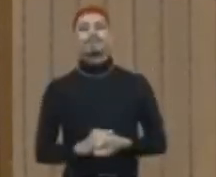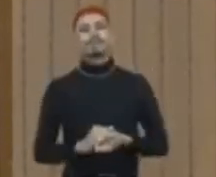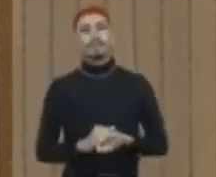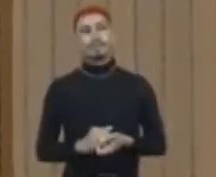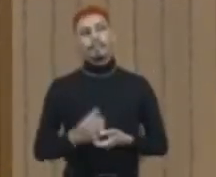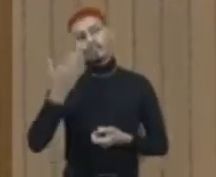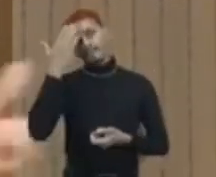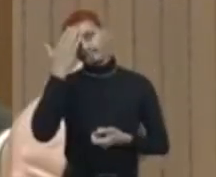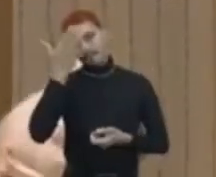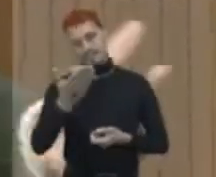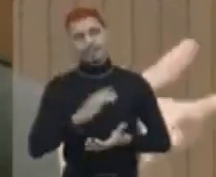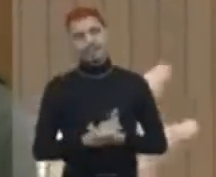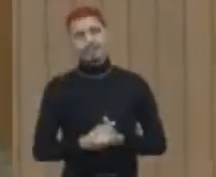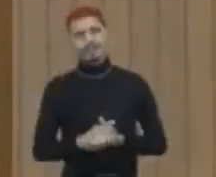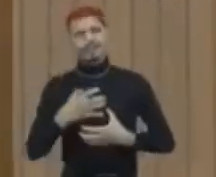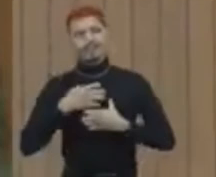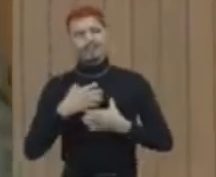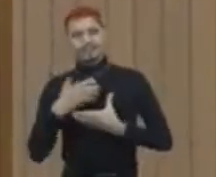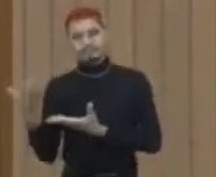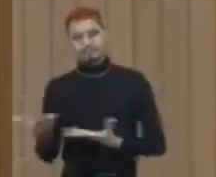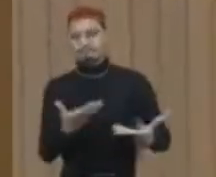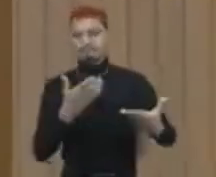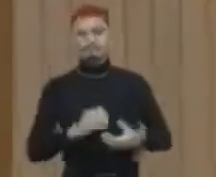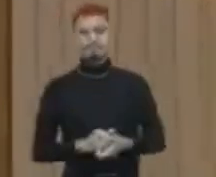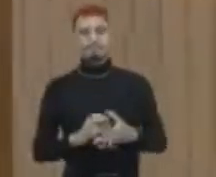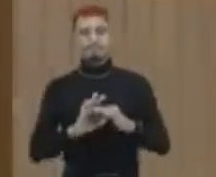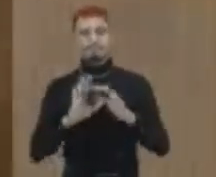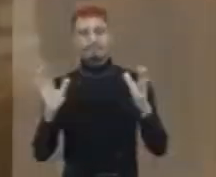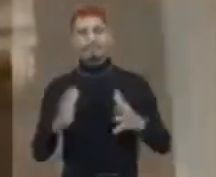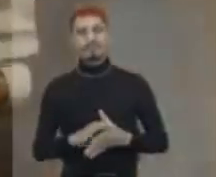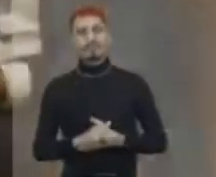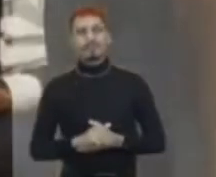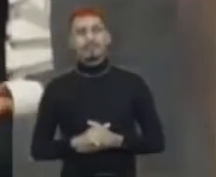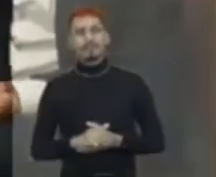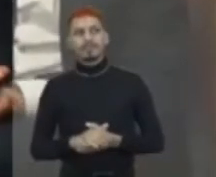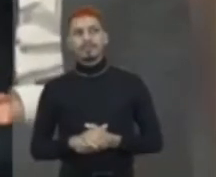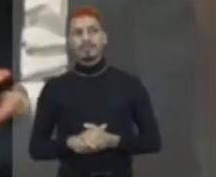Obrigado, sintam-se em casa, sintam-se à vontade.